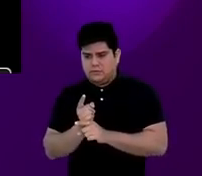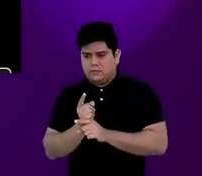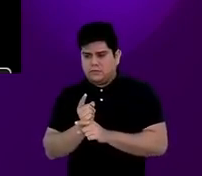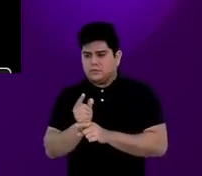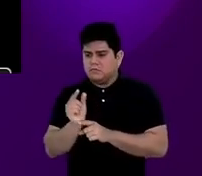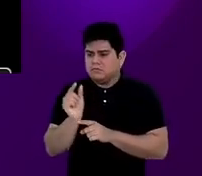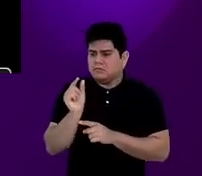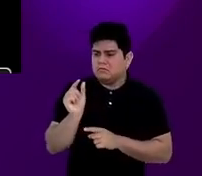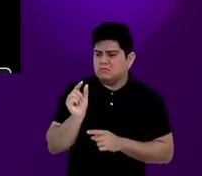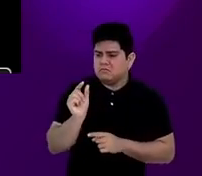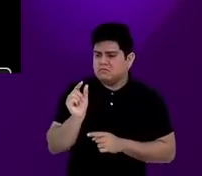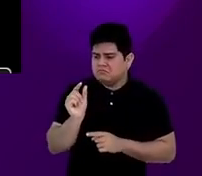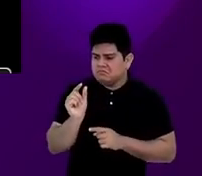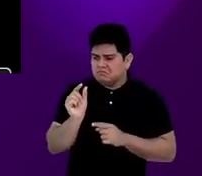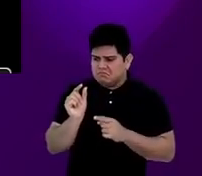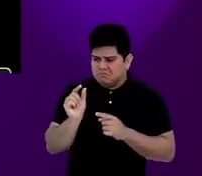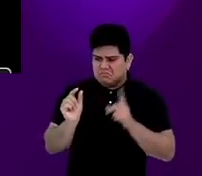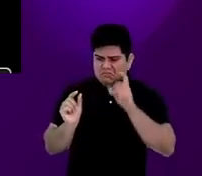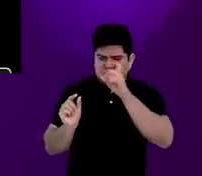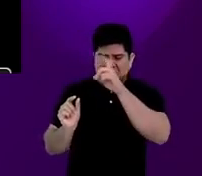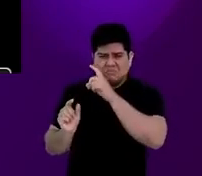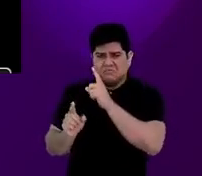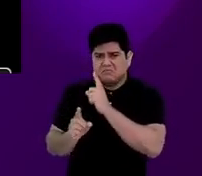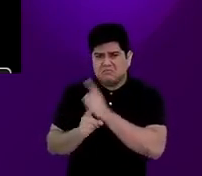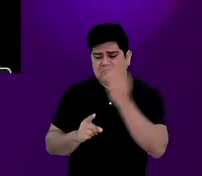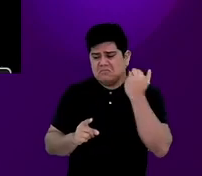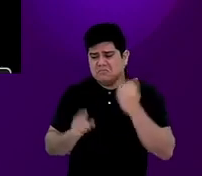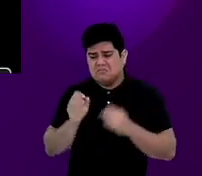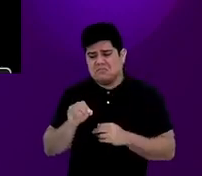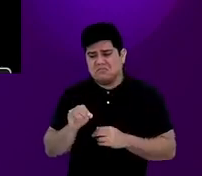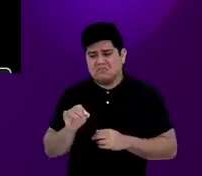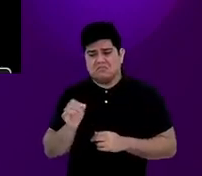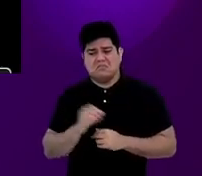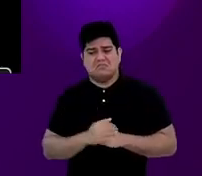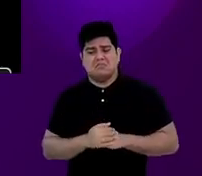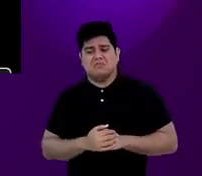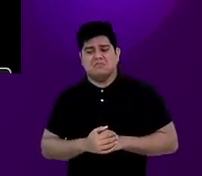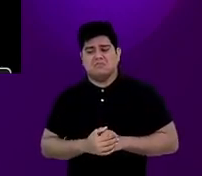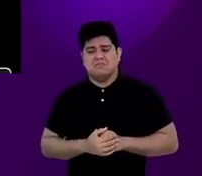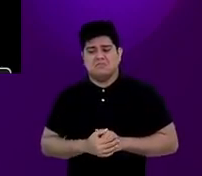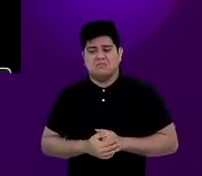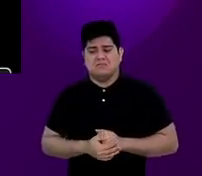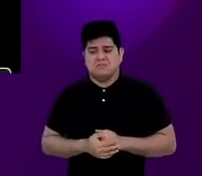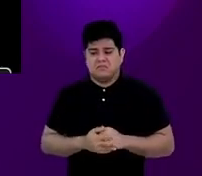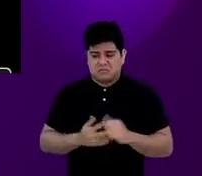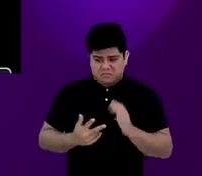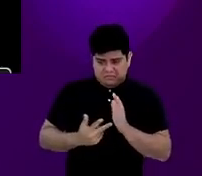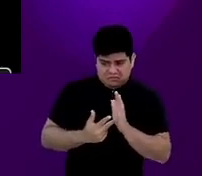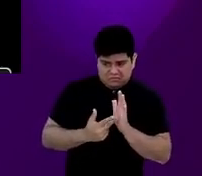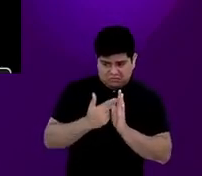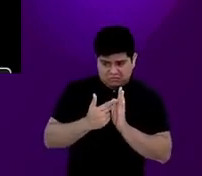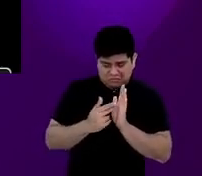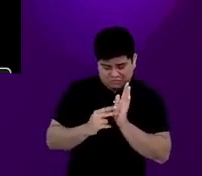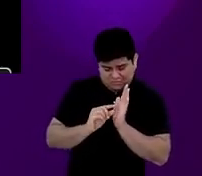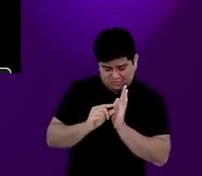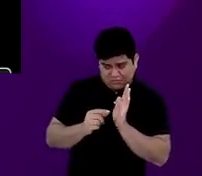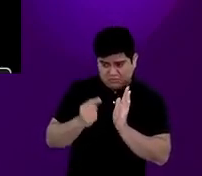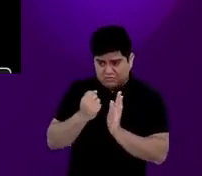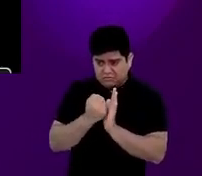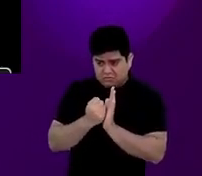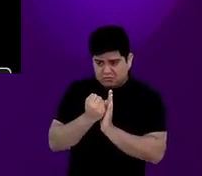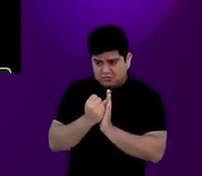que dificilmente seria encontrado isso aqui sem ultrassonografia transoperatória. Então, esse rim pôde